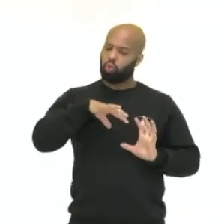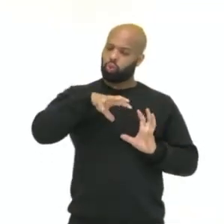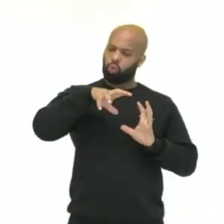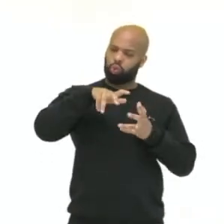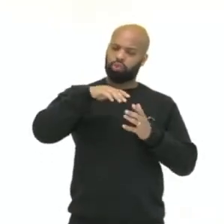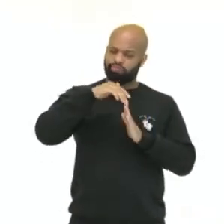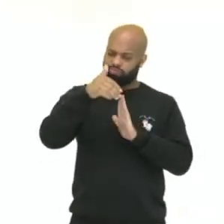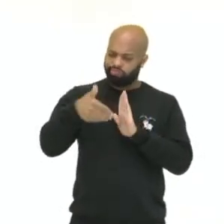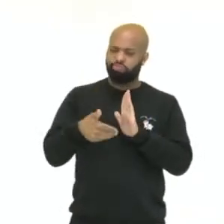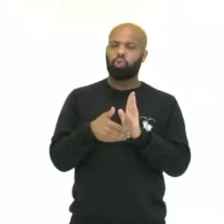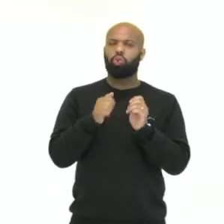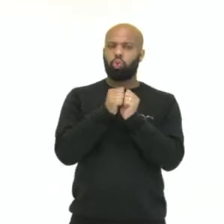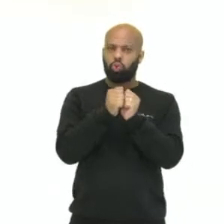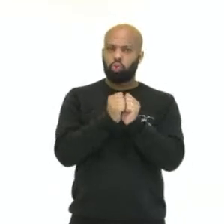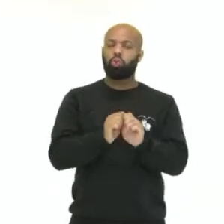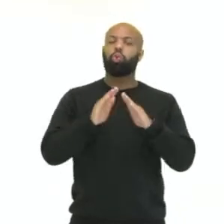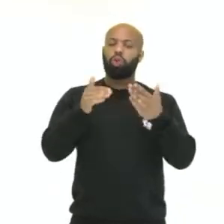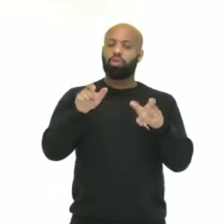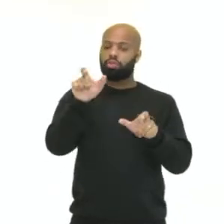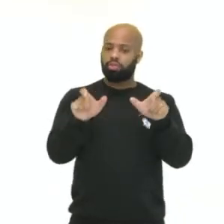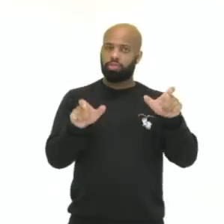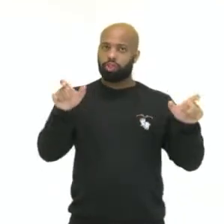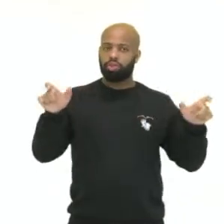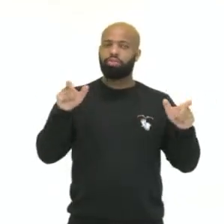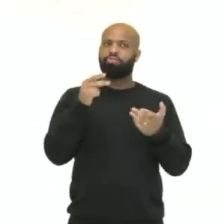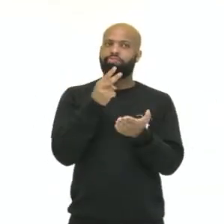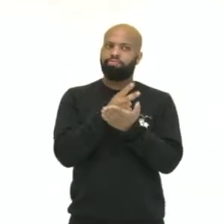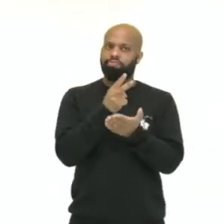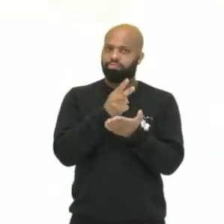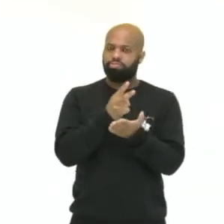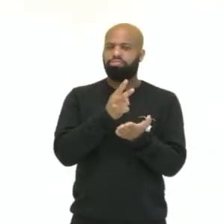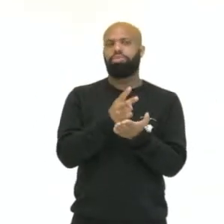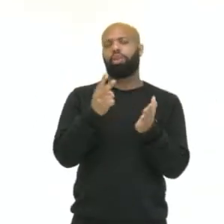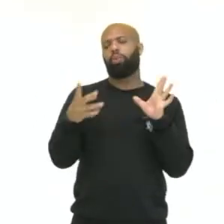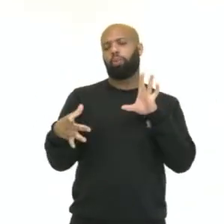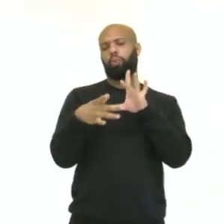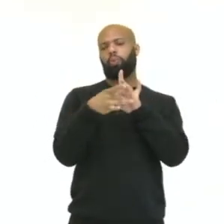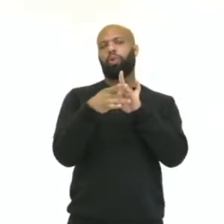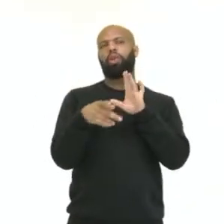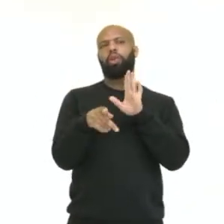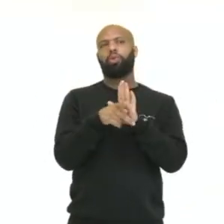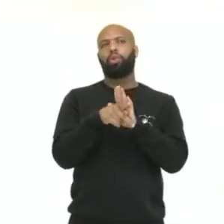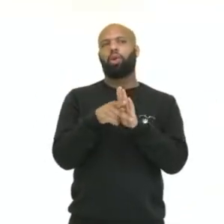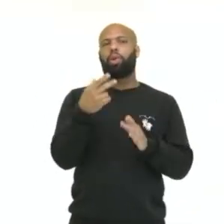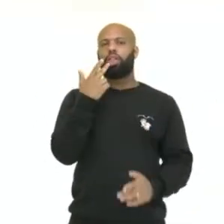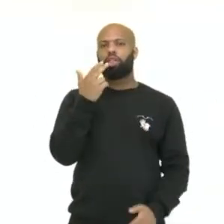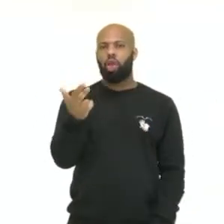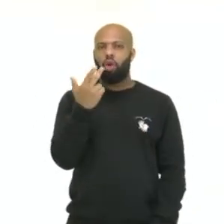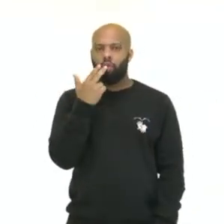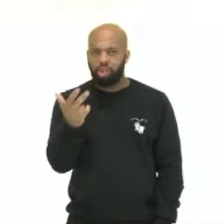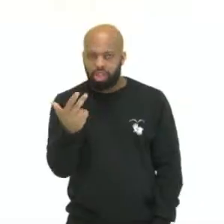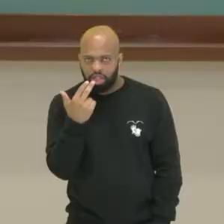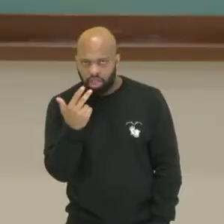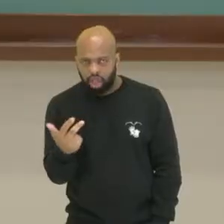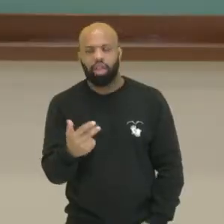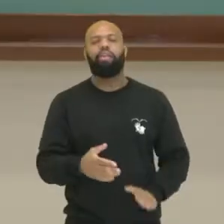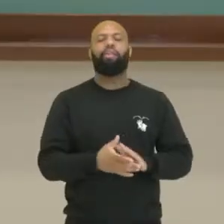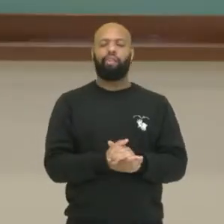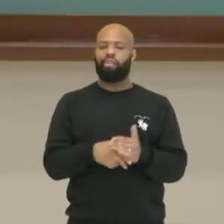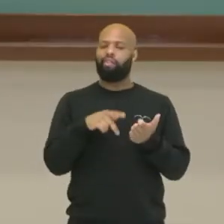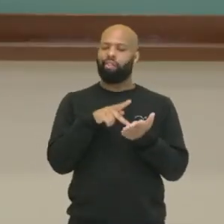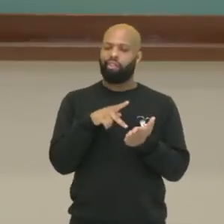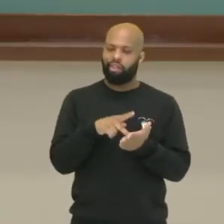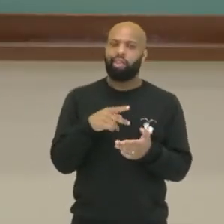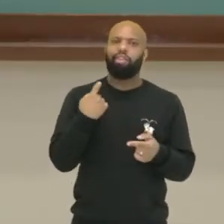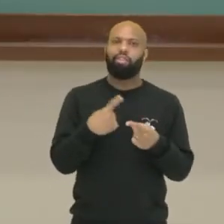para todos no mundo todo ao mesmo tempo, as pessoas nunca mais se desconectaram das novidades. É, gente. O